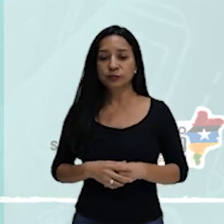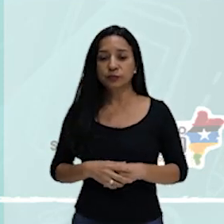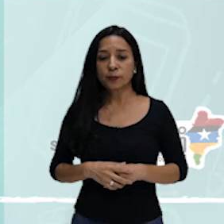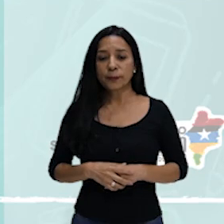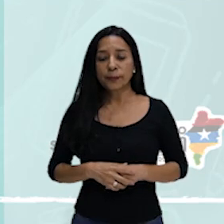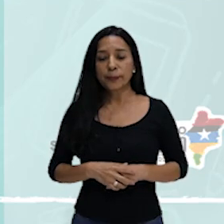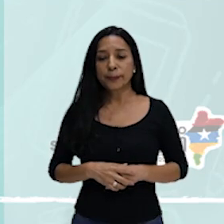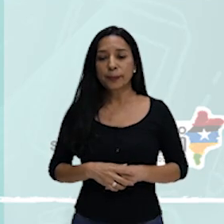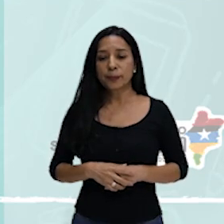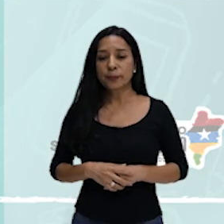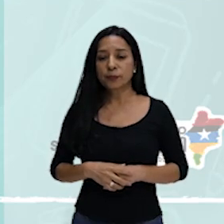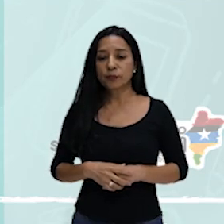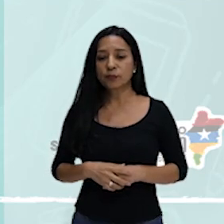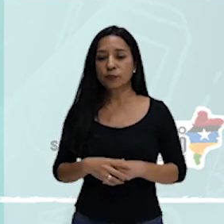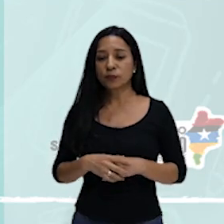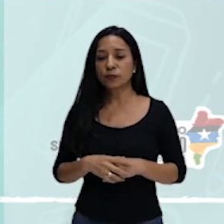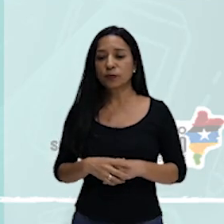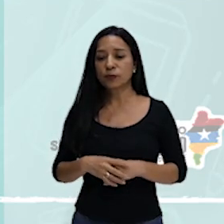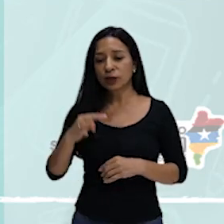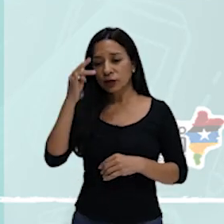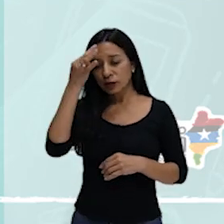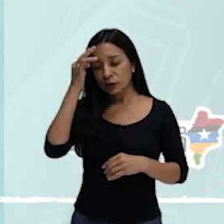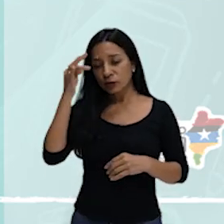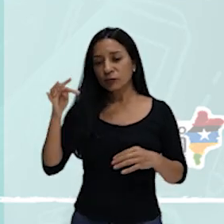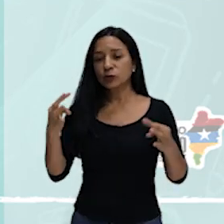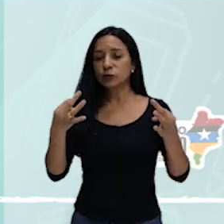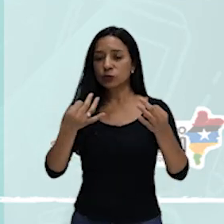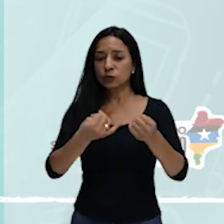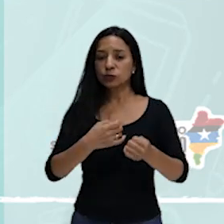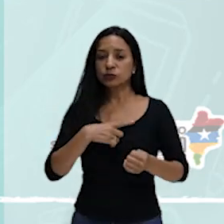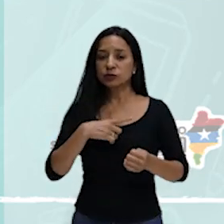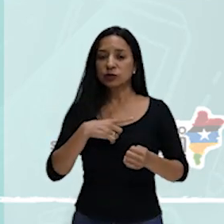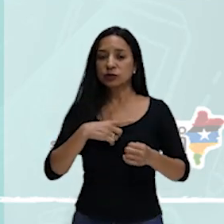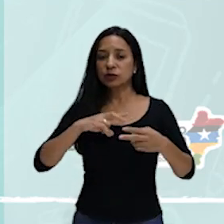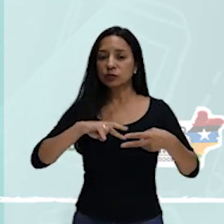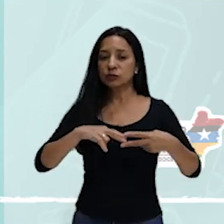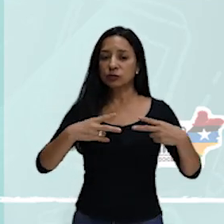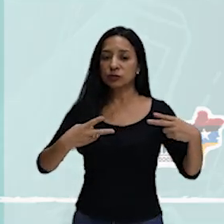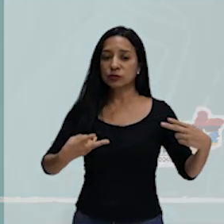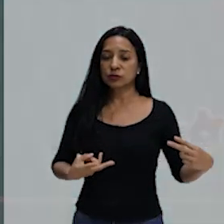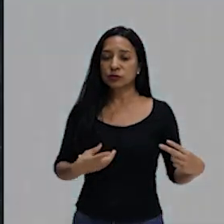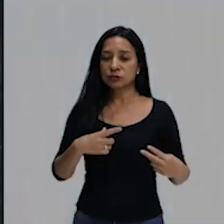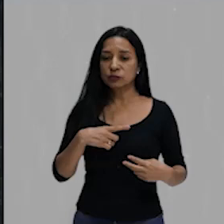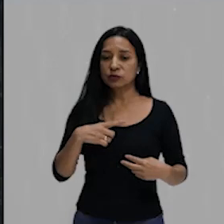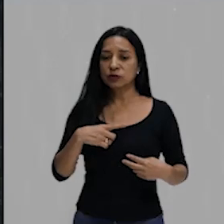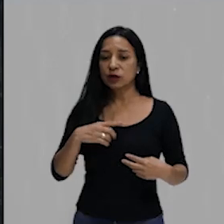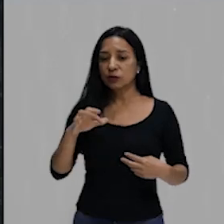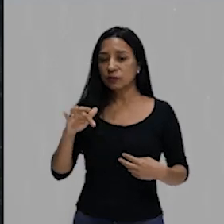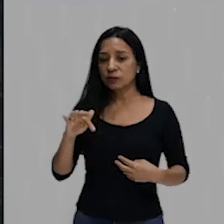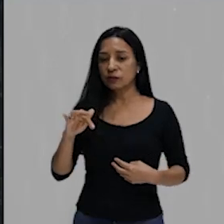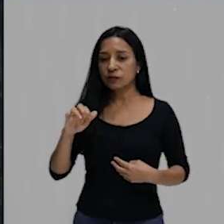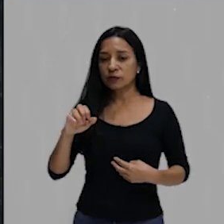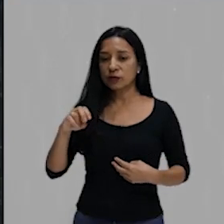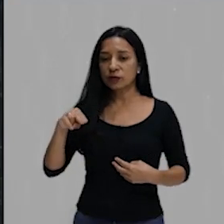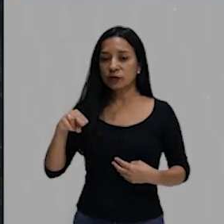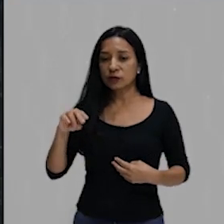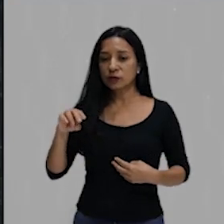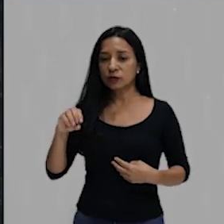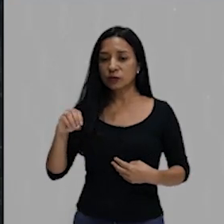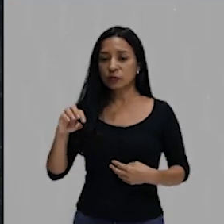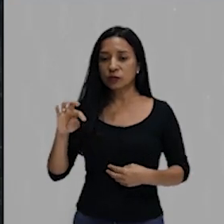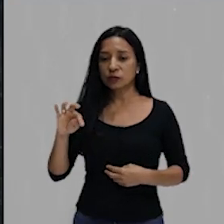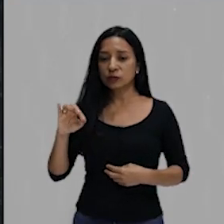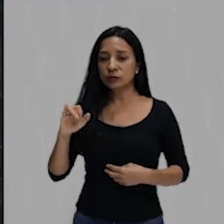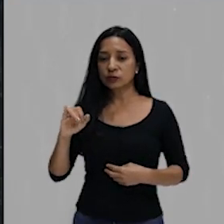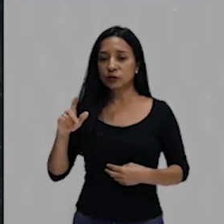Assim, teoricamente, todo mundo que tem um determinado genótipo vai ter um fenótipo correspondente. Só que